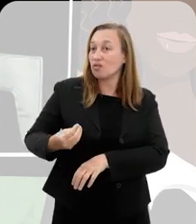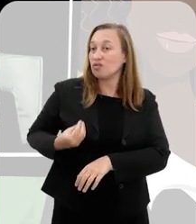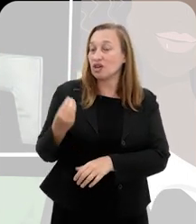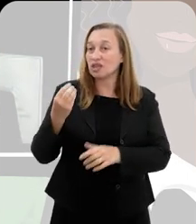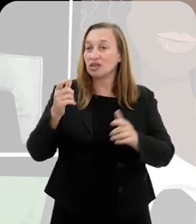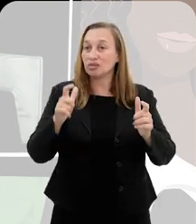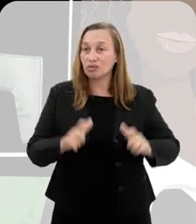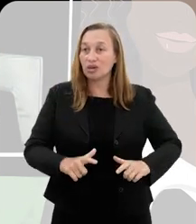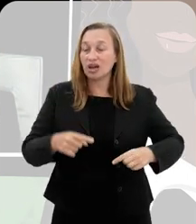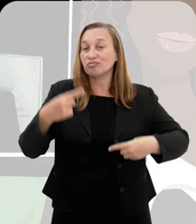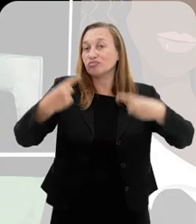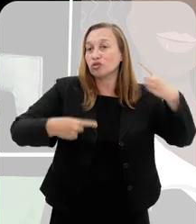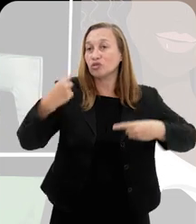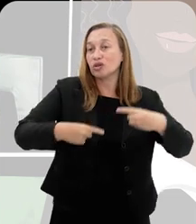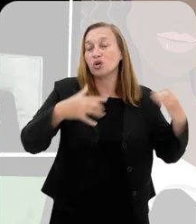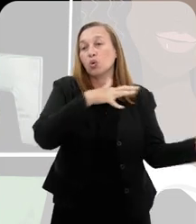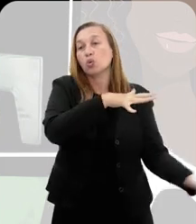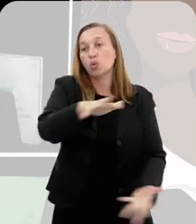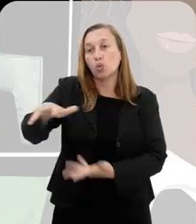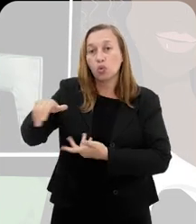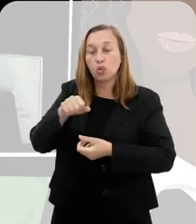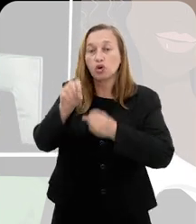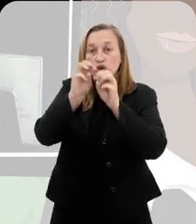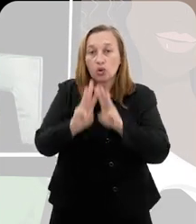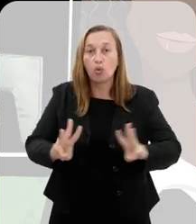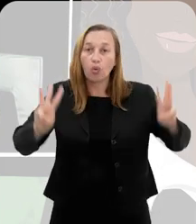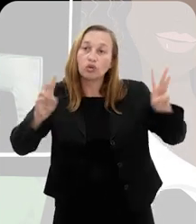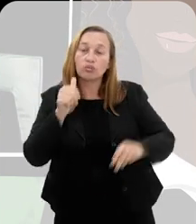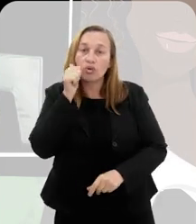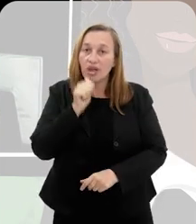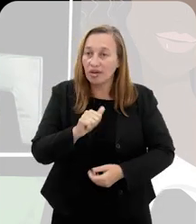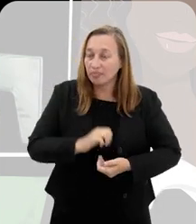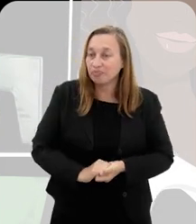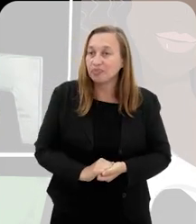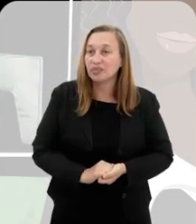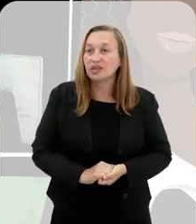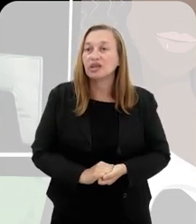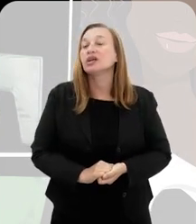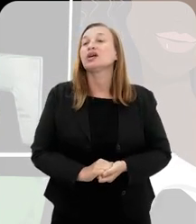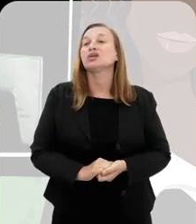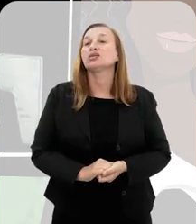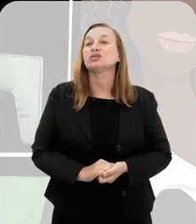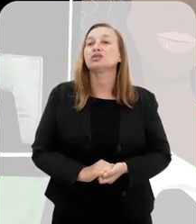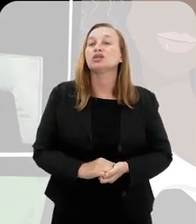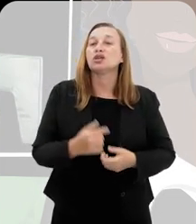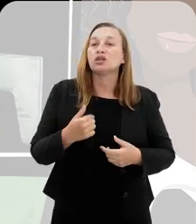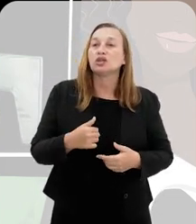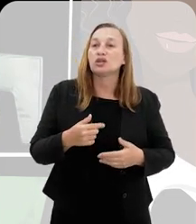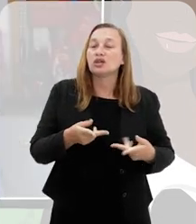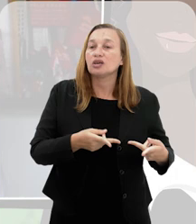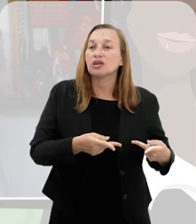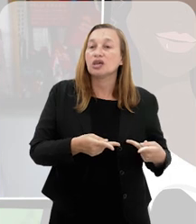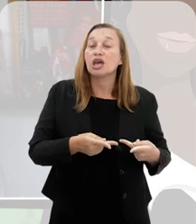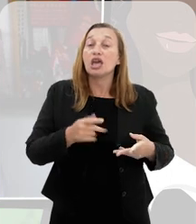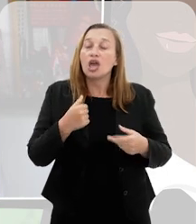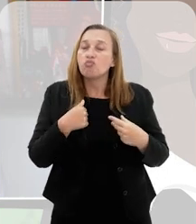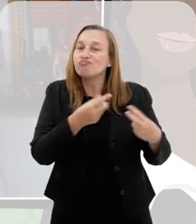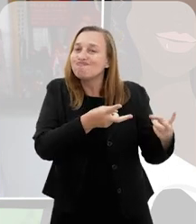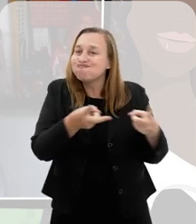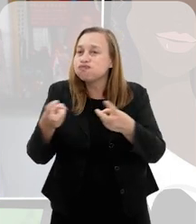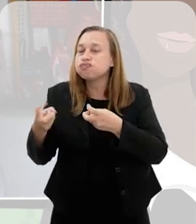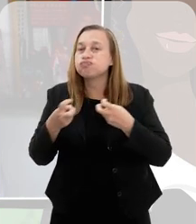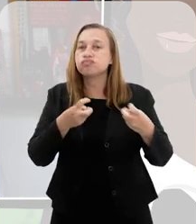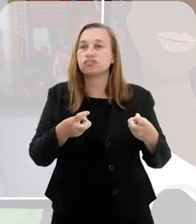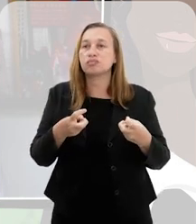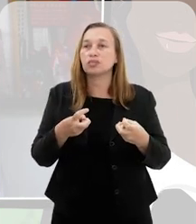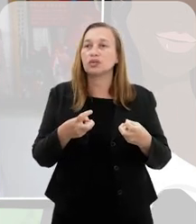estadual a estar presente nesse debate global, né, ali no ONU Mulheres. E ali, dos painéis que eu fui participando,